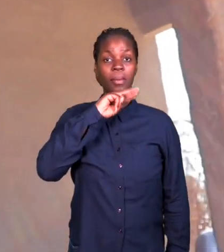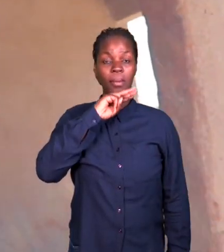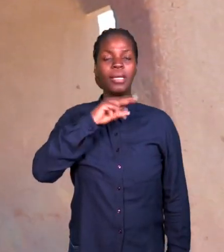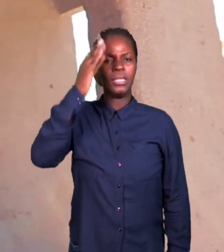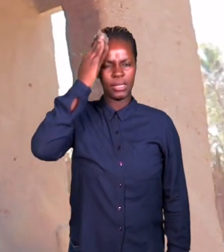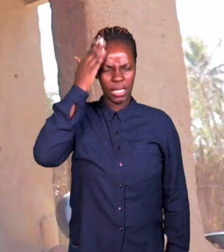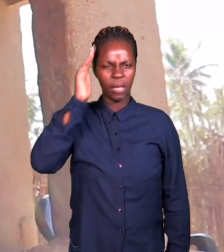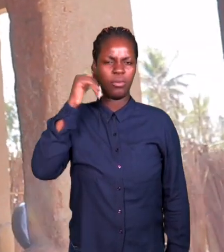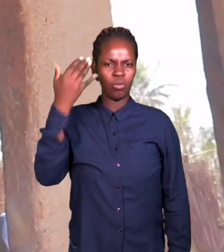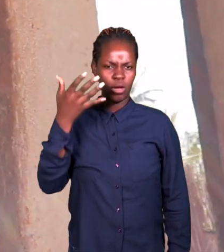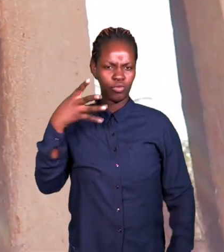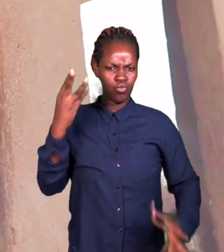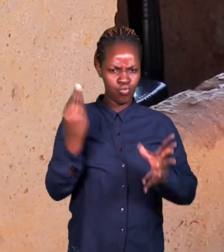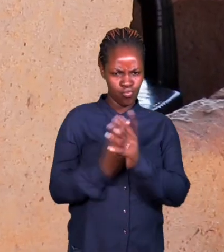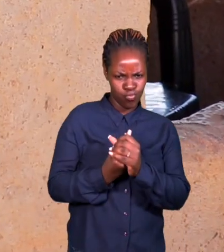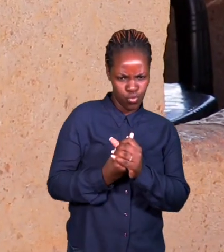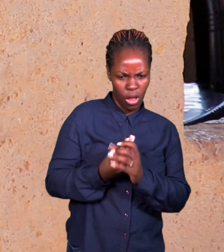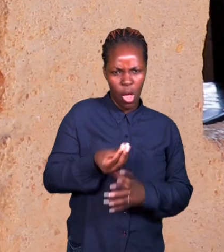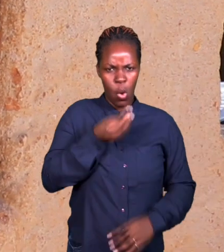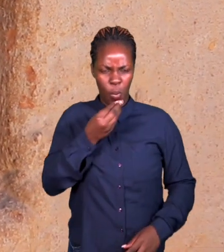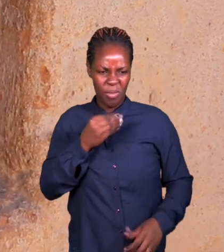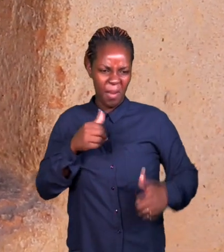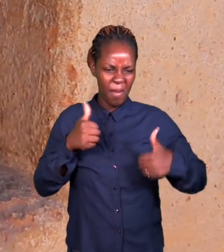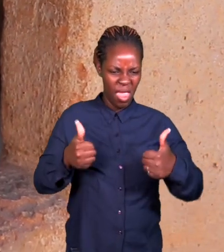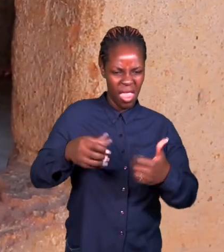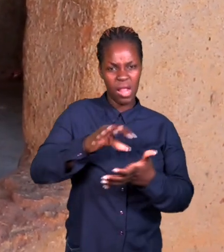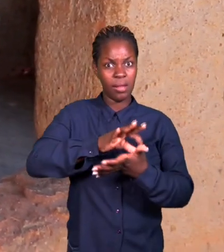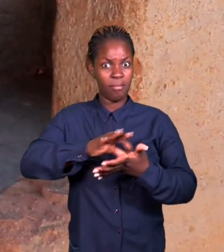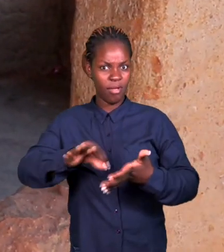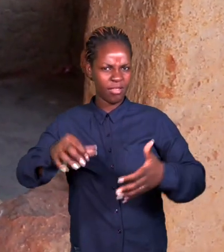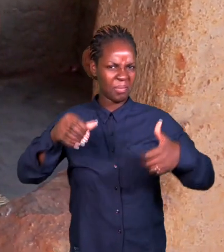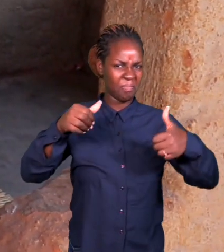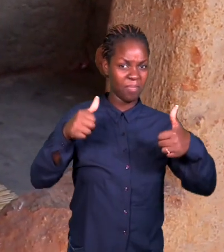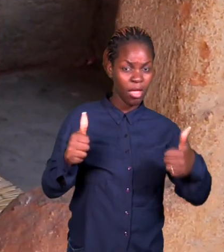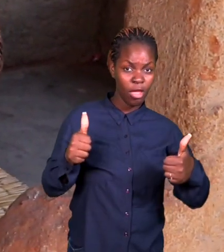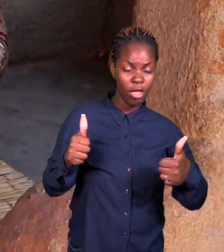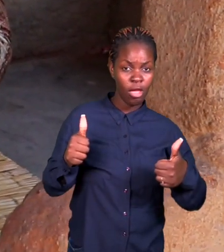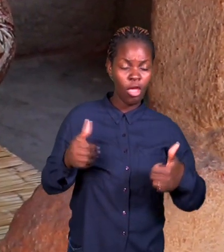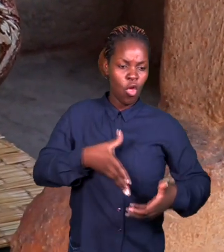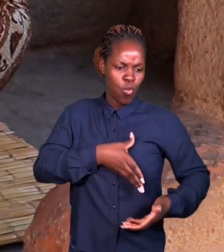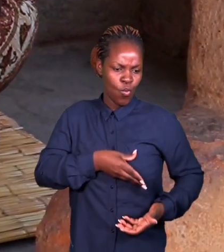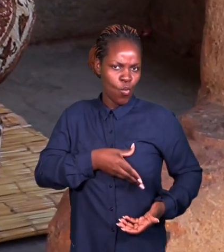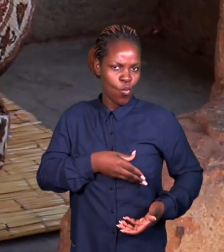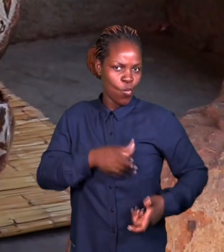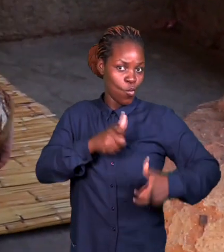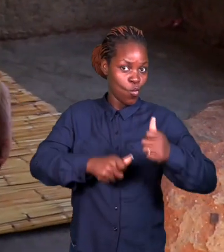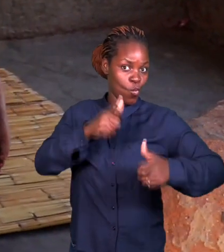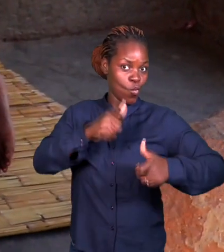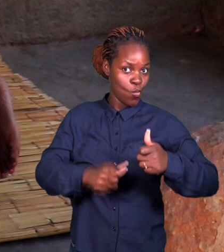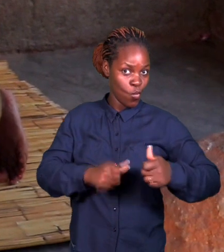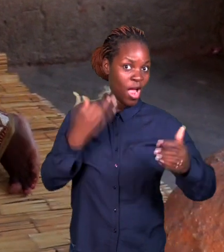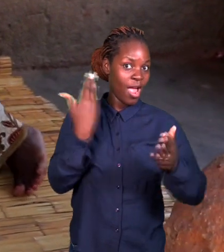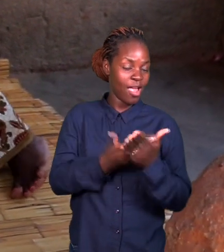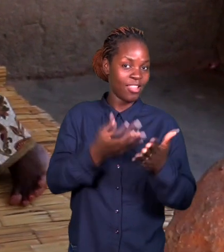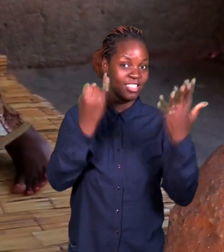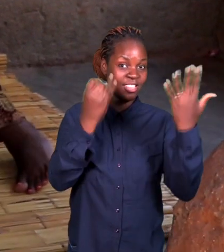estão conscientes que ao fazer a combinação certa dos alimentos, adotar as boas práticas de higiene e saneamento,